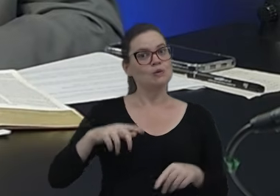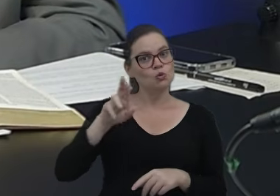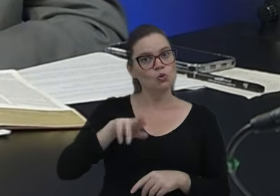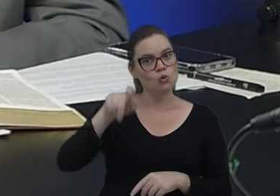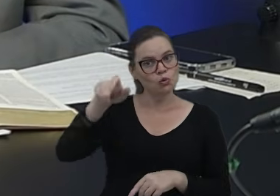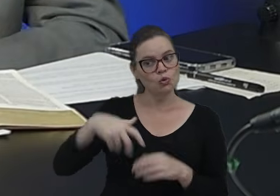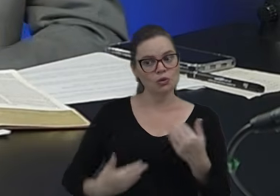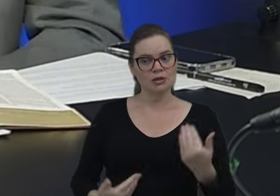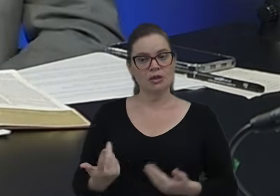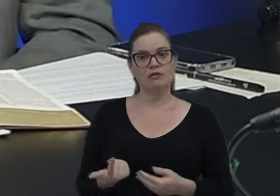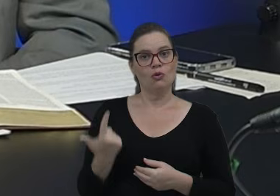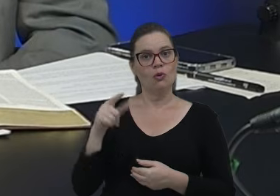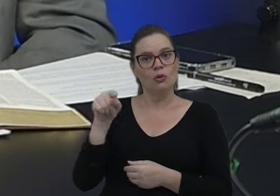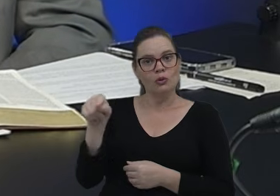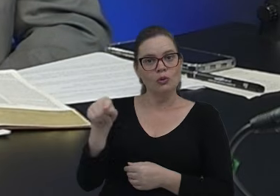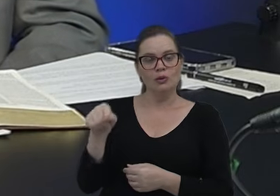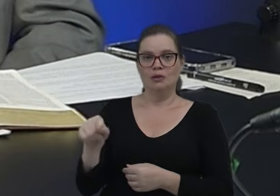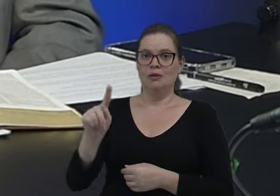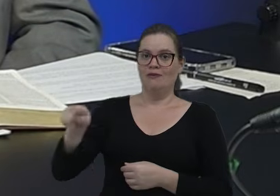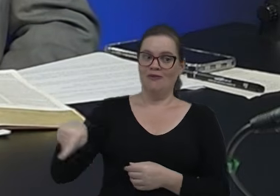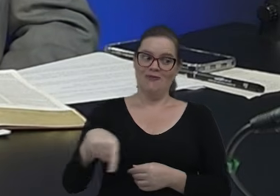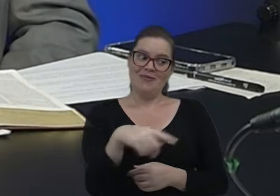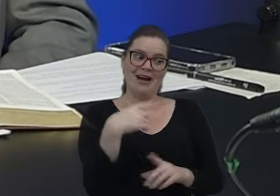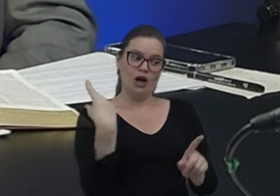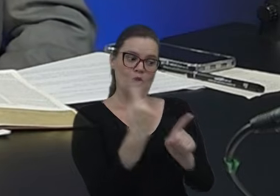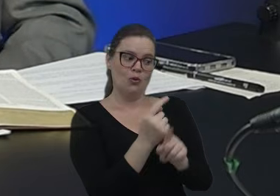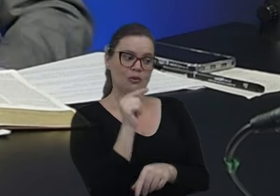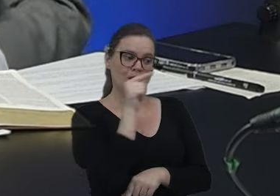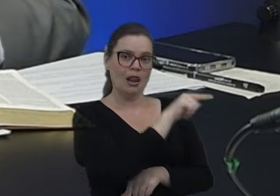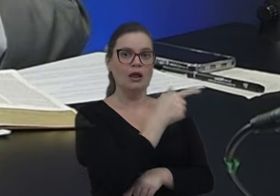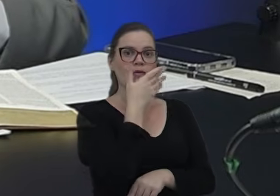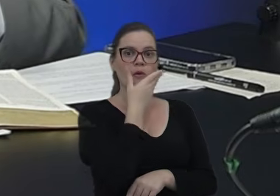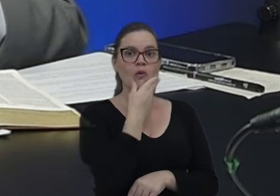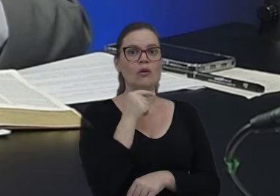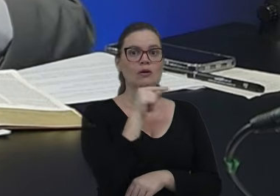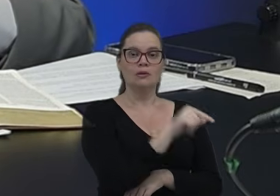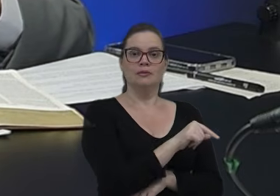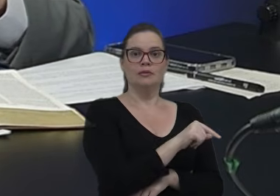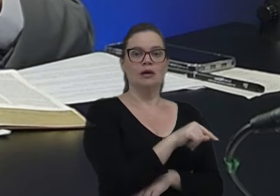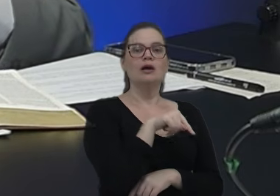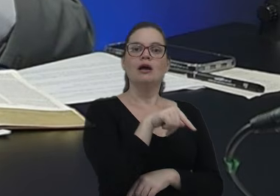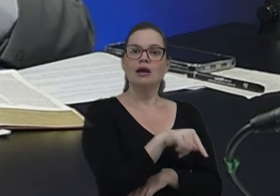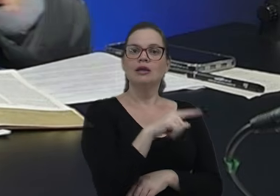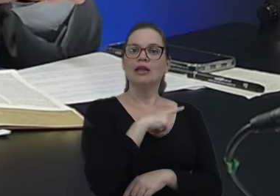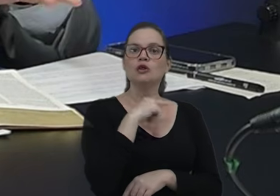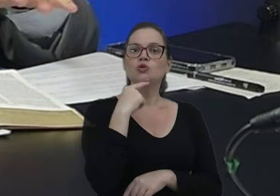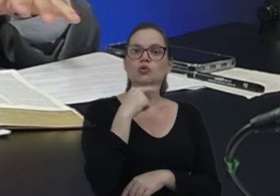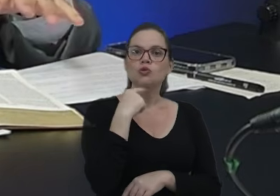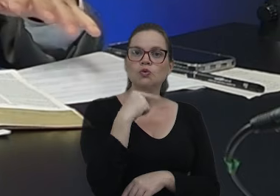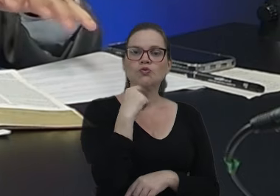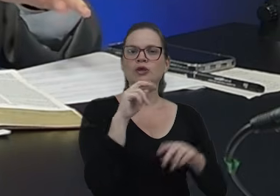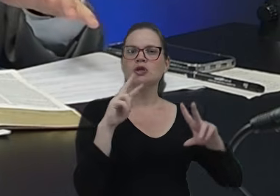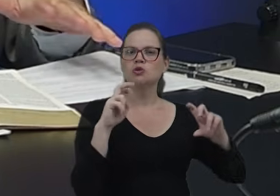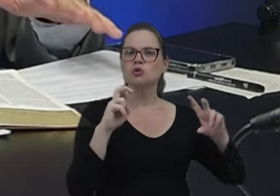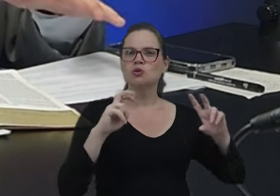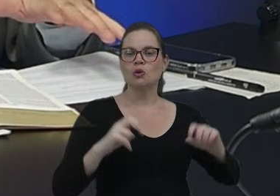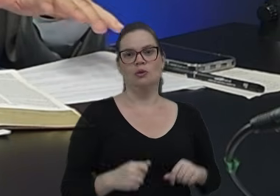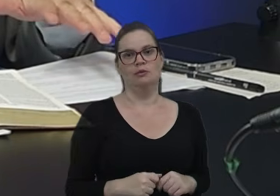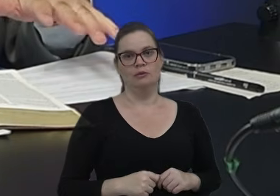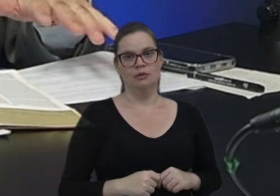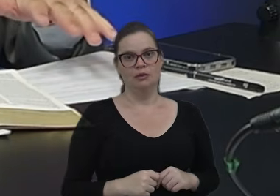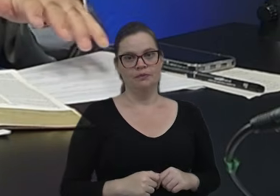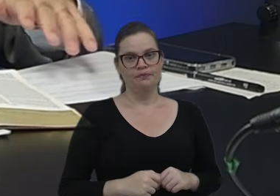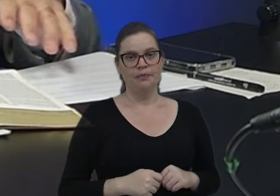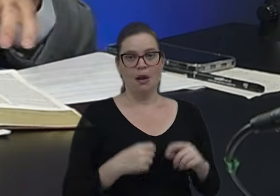servo que aproximou daquele homem que tinha tudo, mas dentro